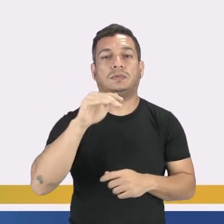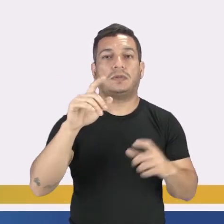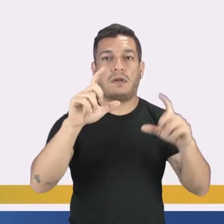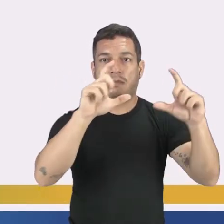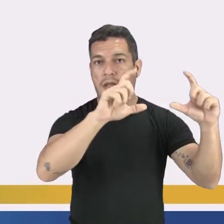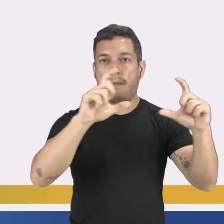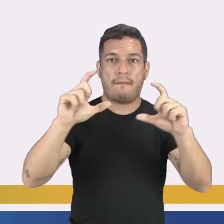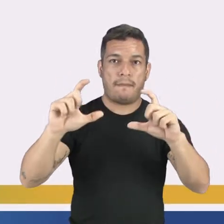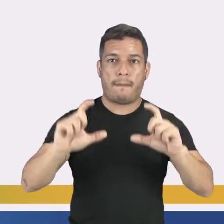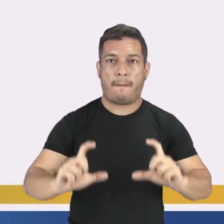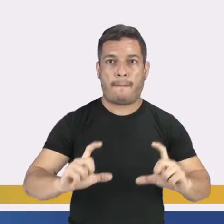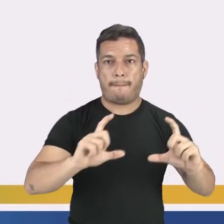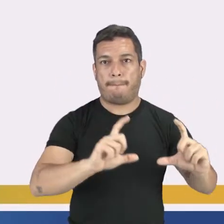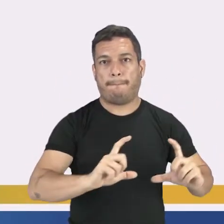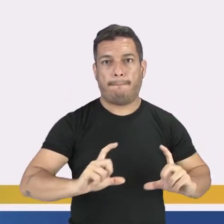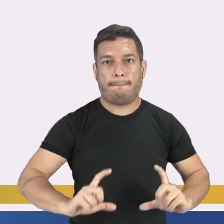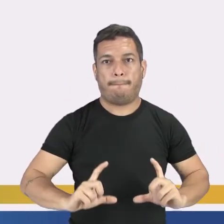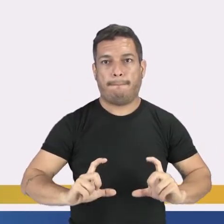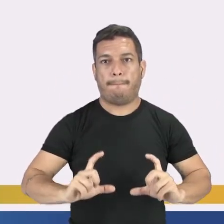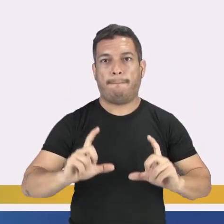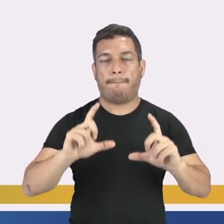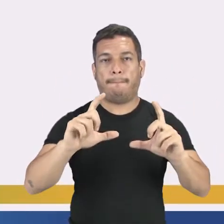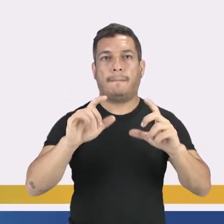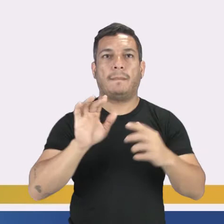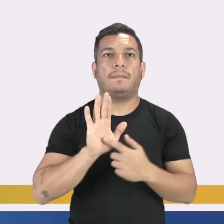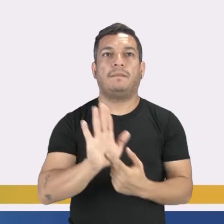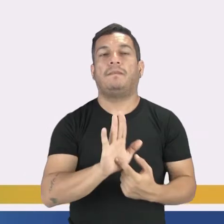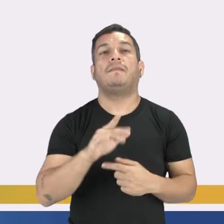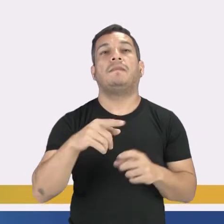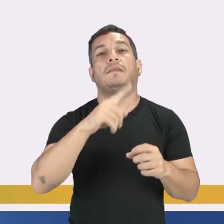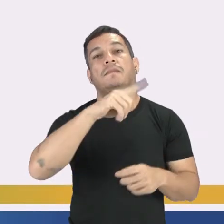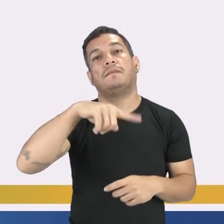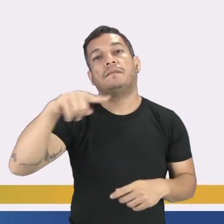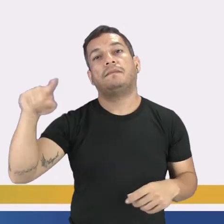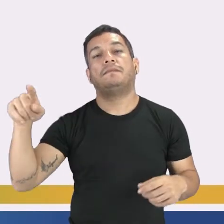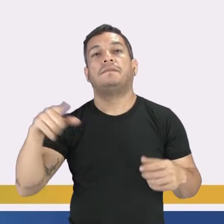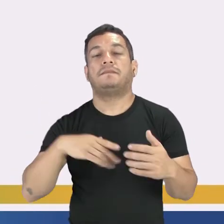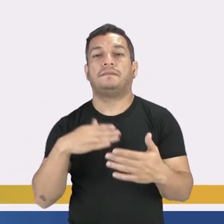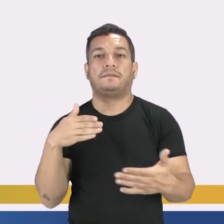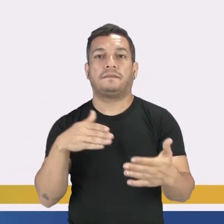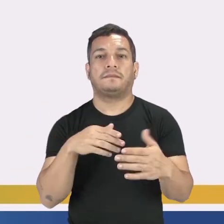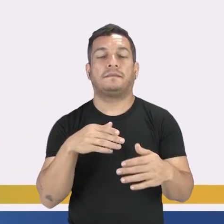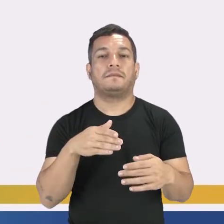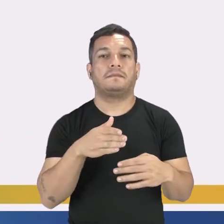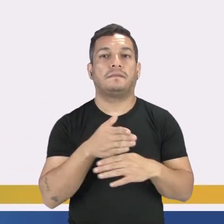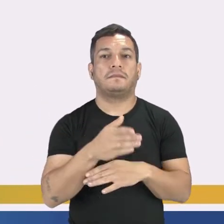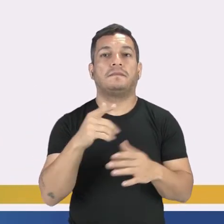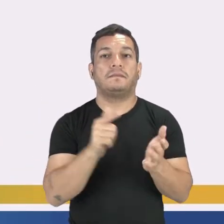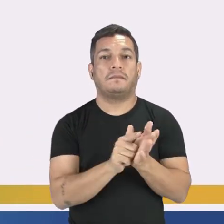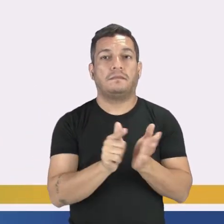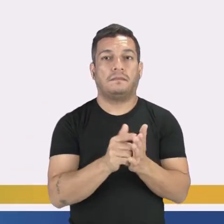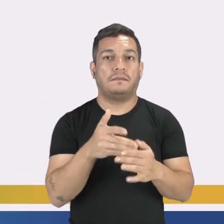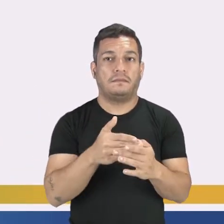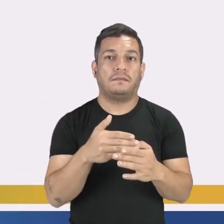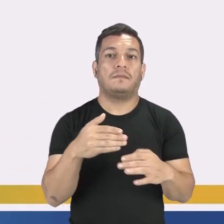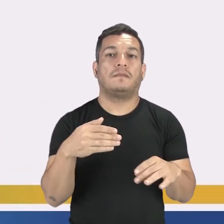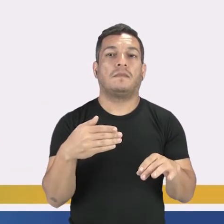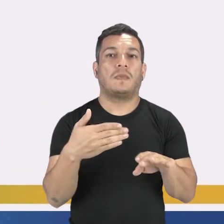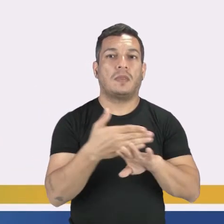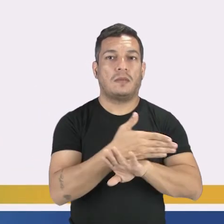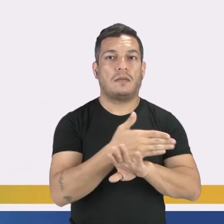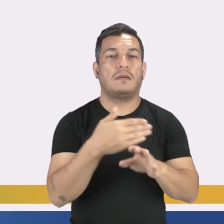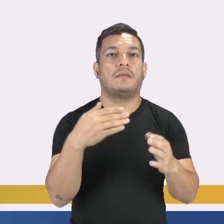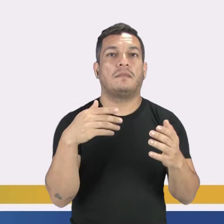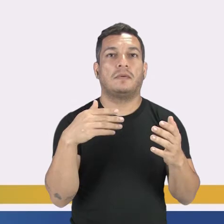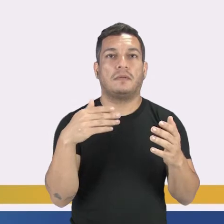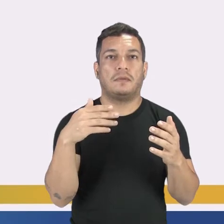raio-x, e isso faz com que a sua radioatividade passe pelo papel e pelo metal e pare aqui